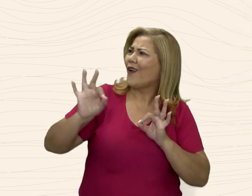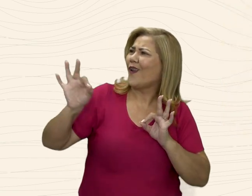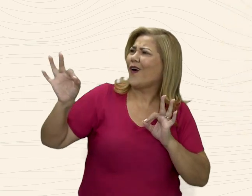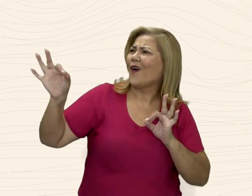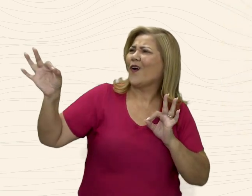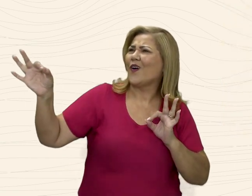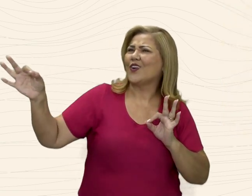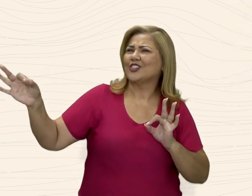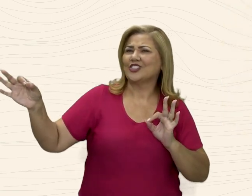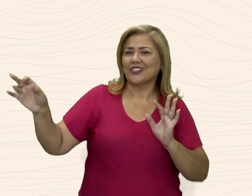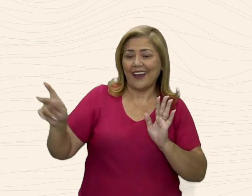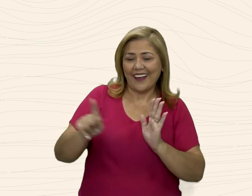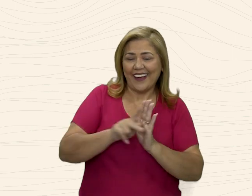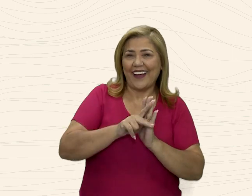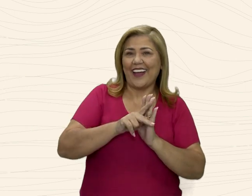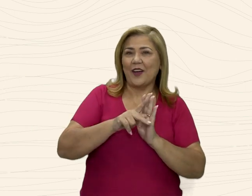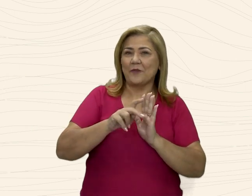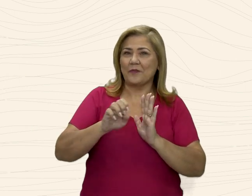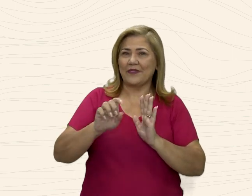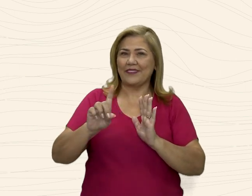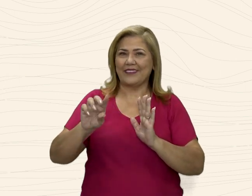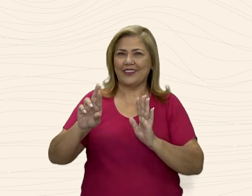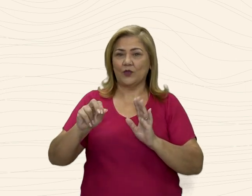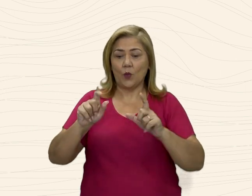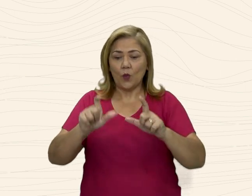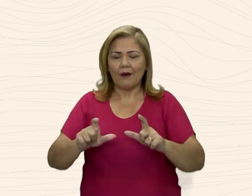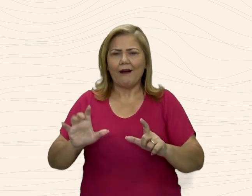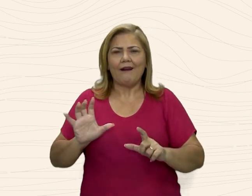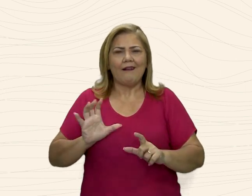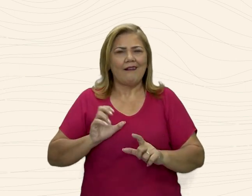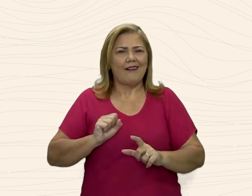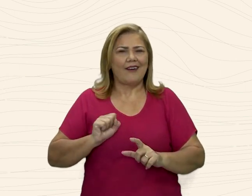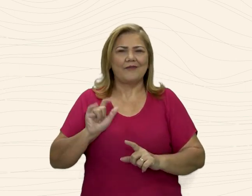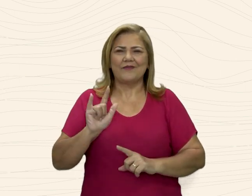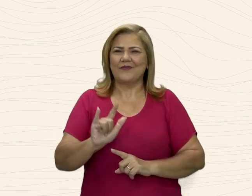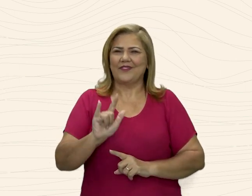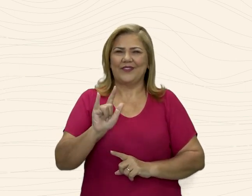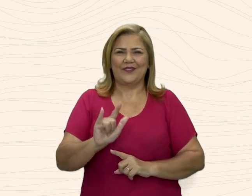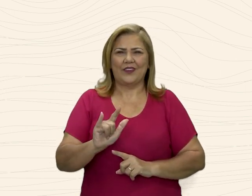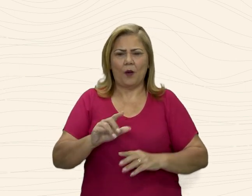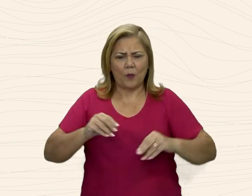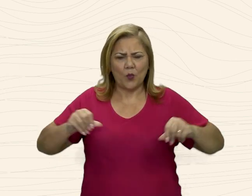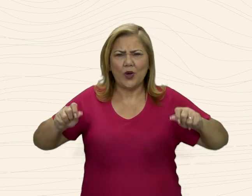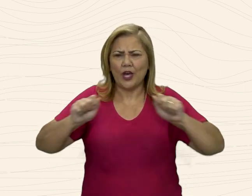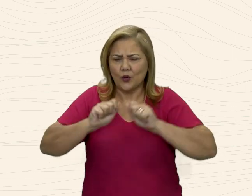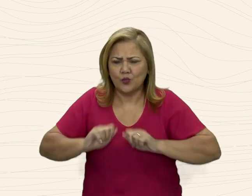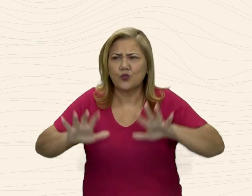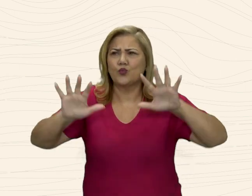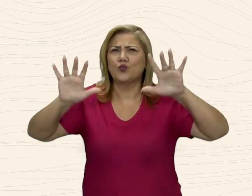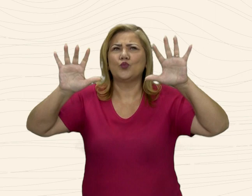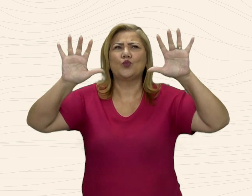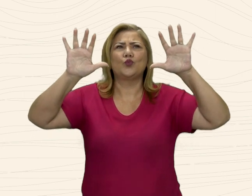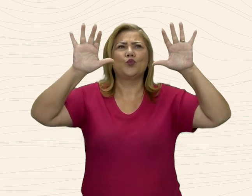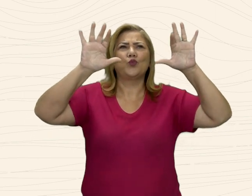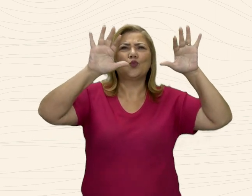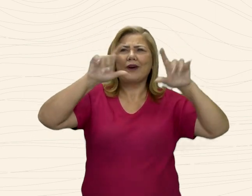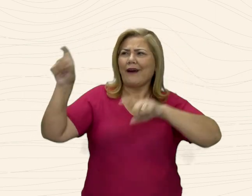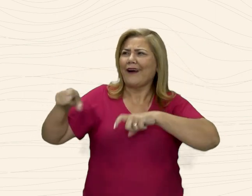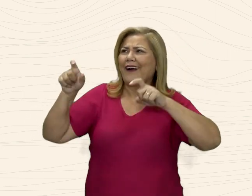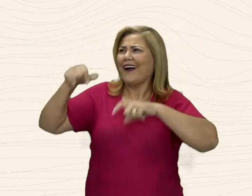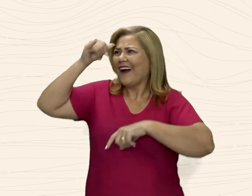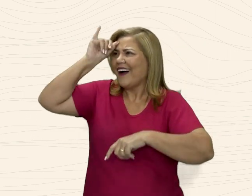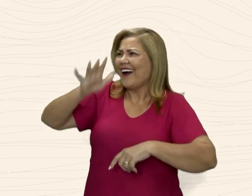chão distante, o chão de Pedro, lugar que muito amo, venho trazendo poeira bastante